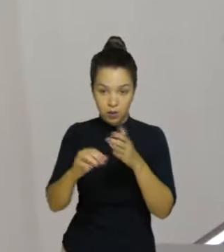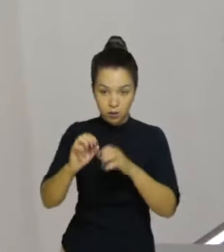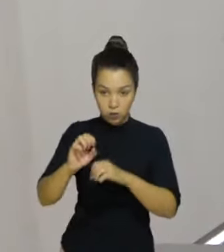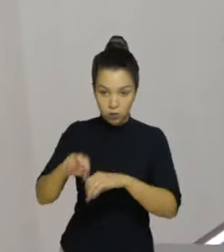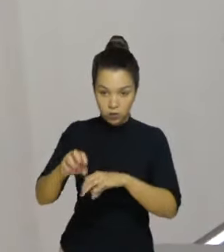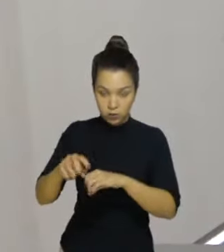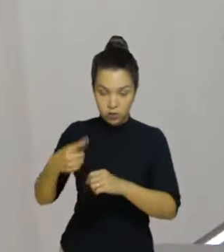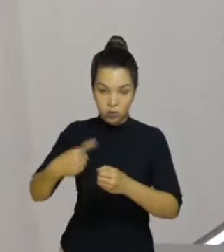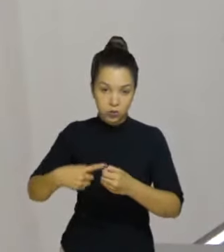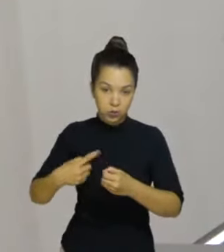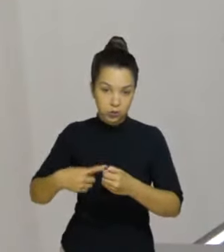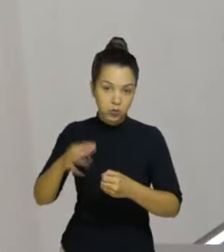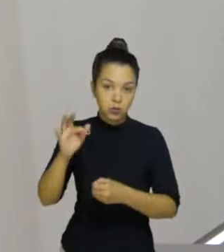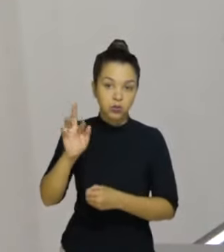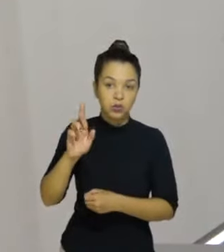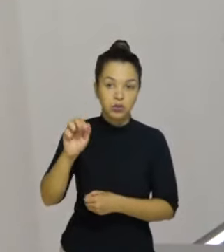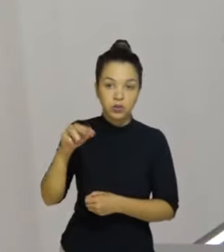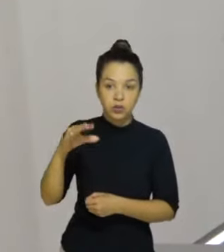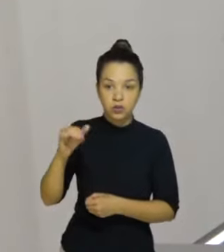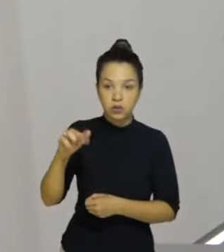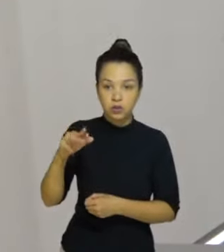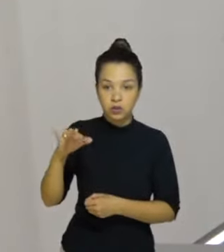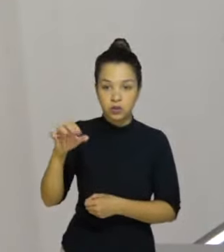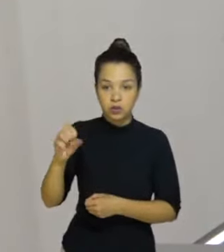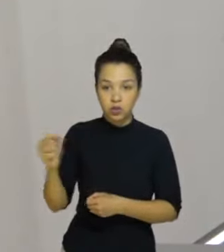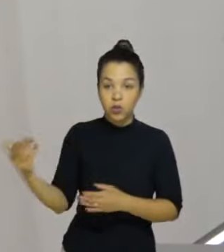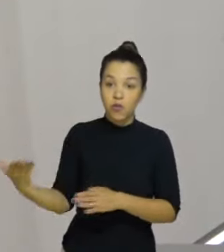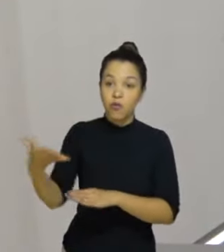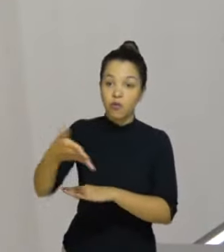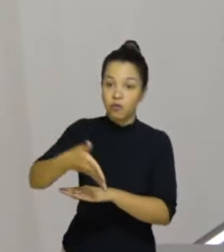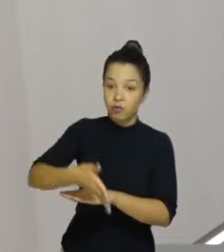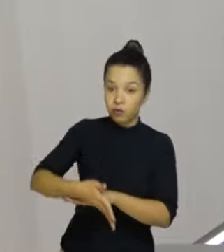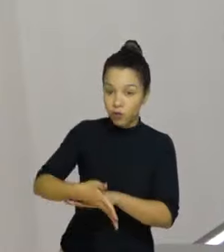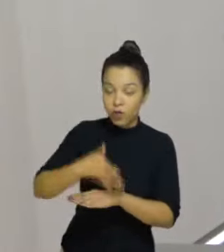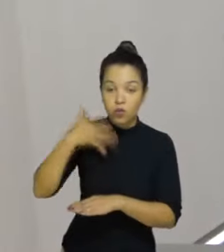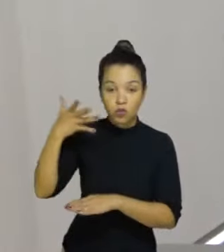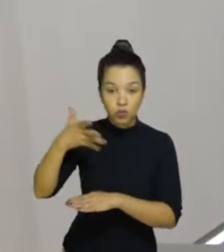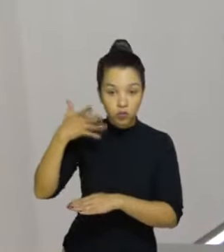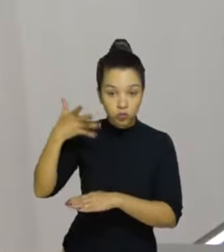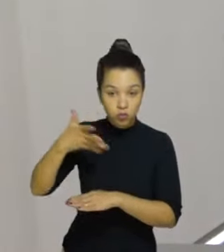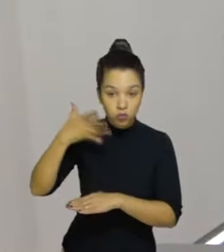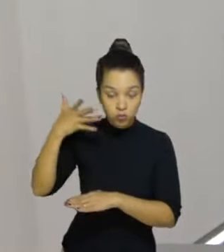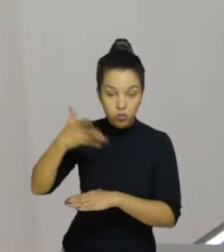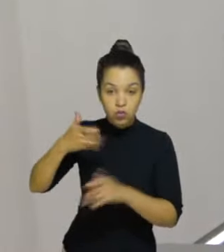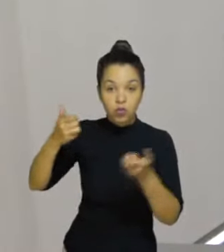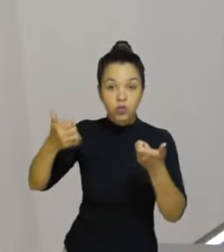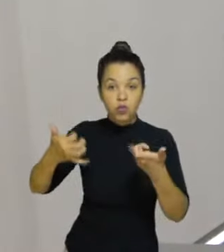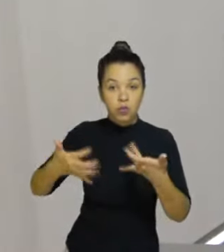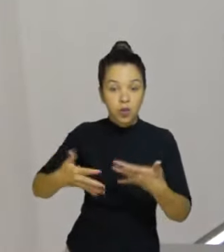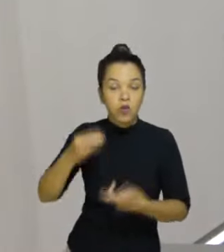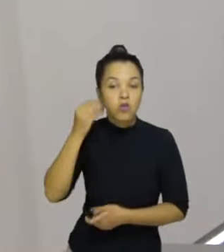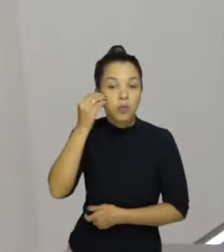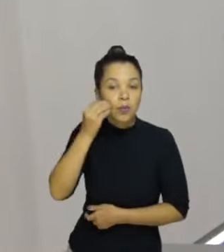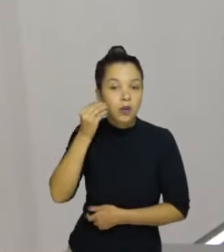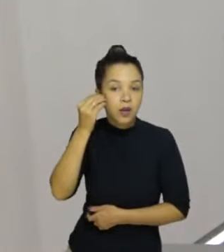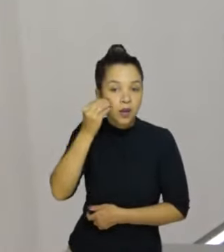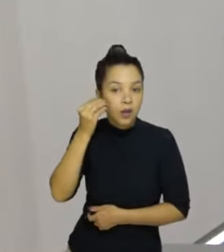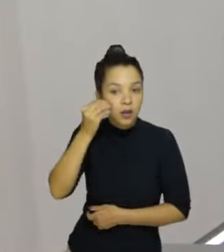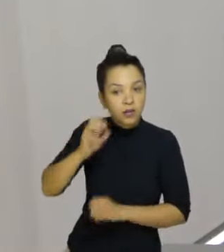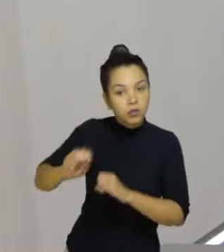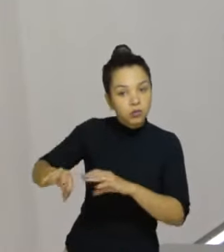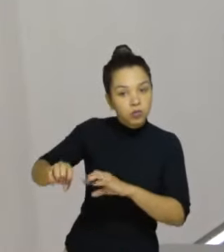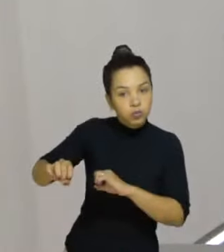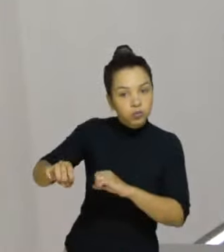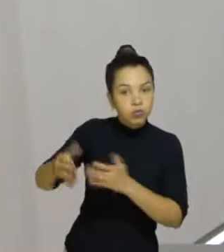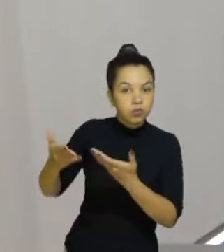Lima Vasconcelos, virá compartilhar as experiências educacionais bem-sucedidas daquela